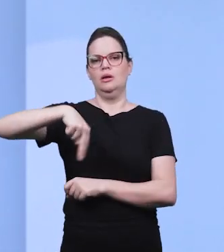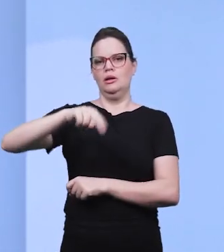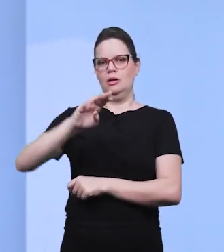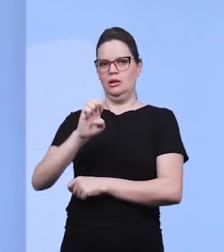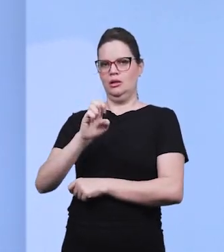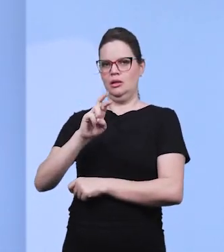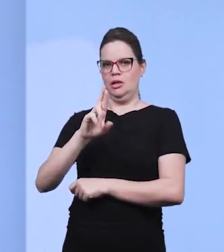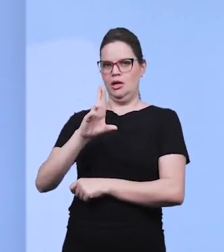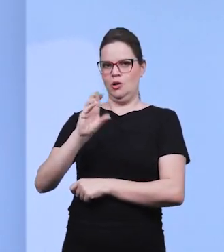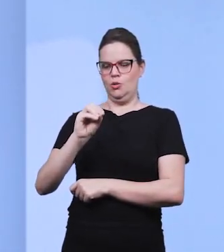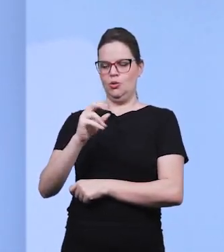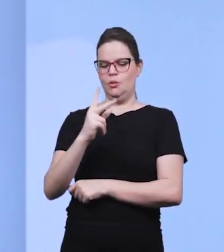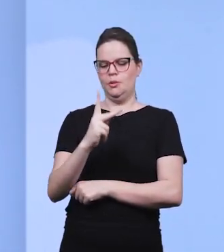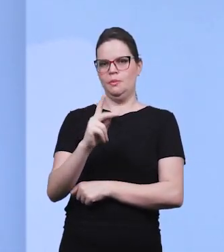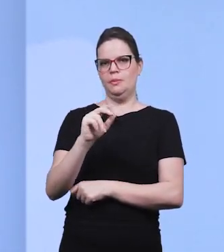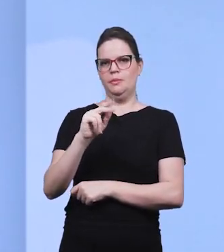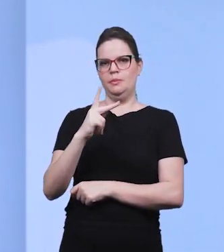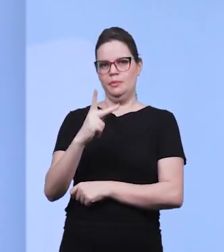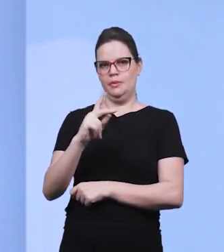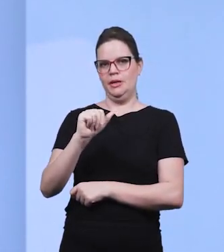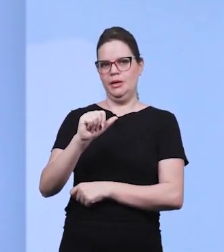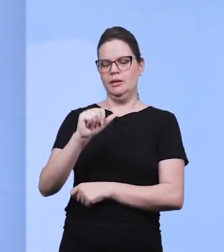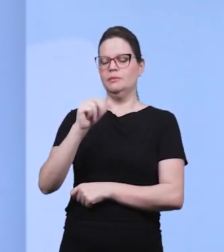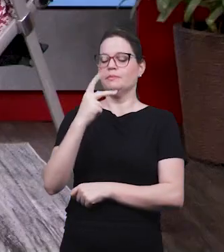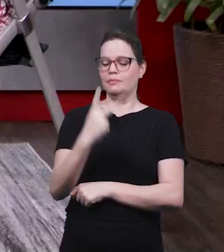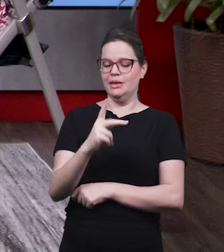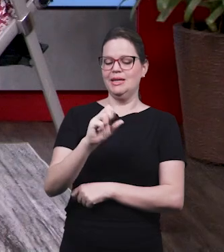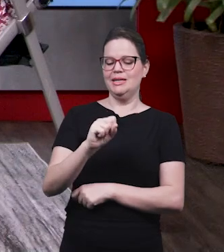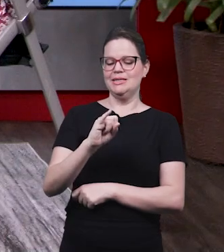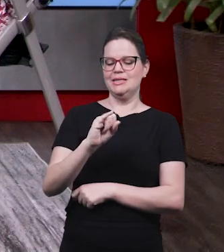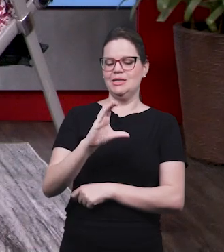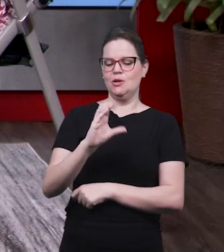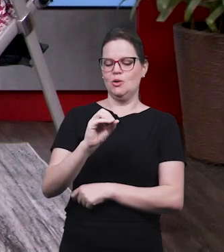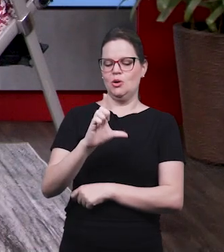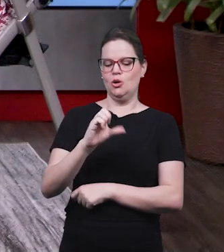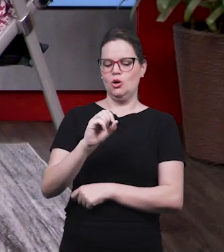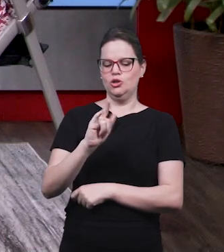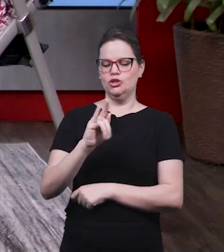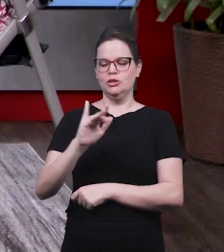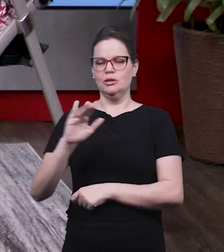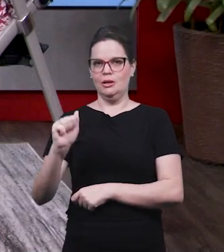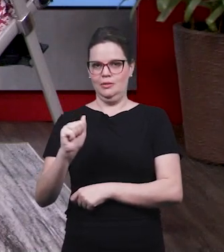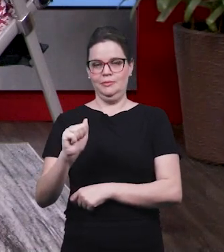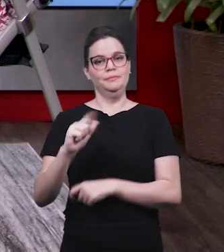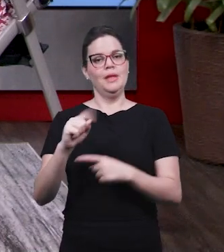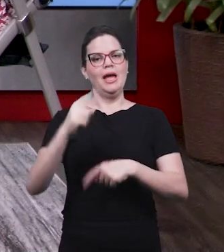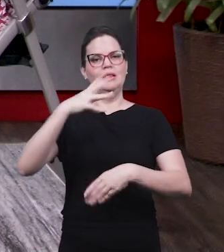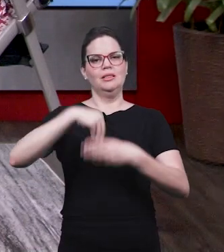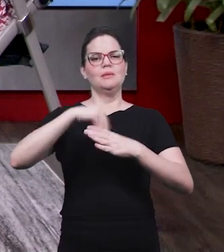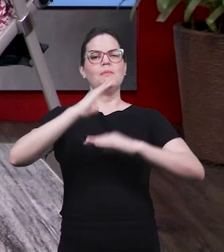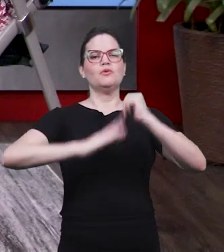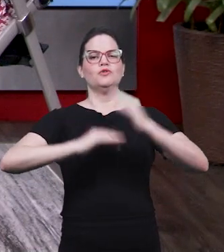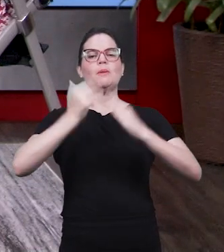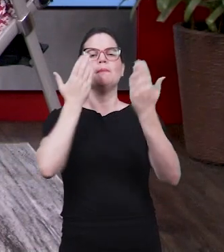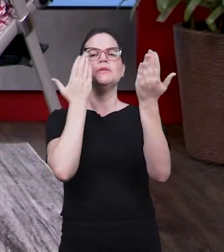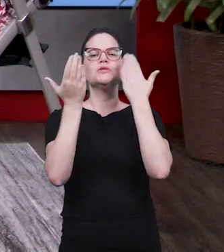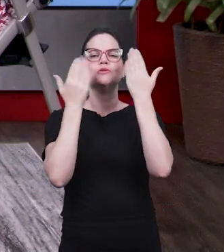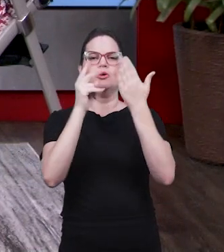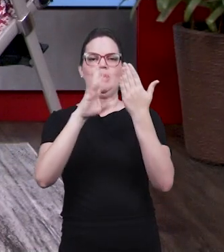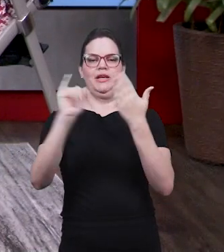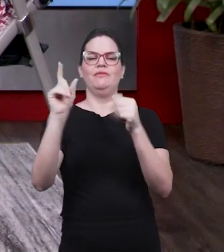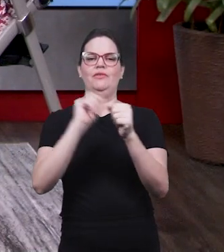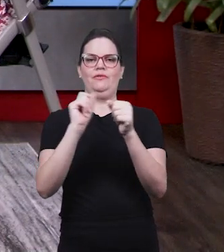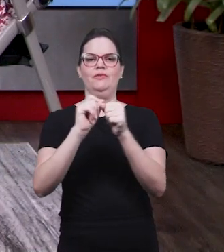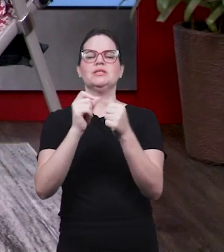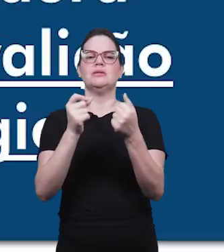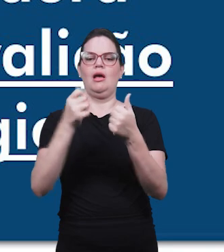neuropsicológica? Ela é feita por um psicólogo, né? Ou um neuropsicólogo. Então, essa família vai passar por algumas sessões